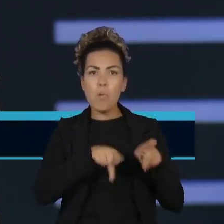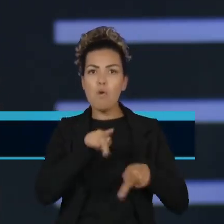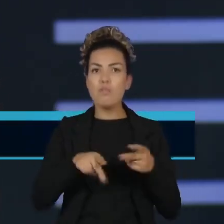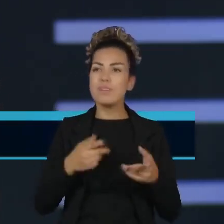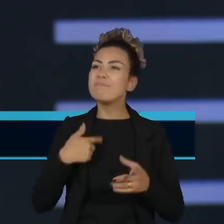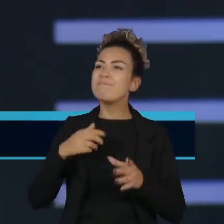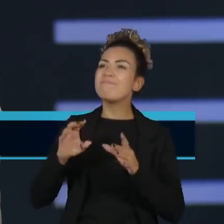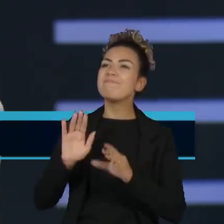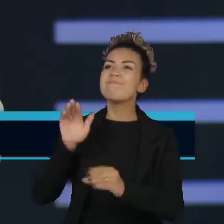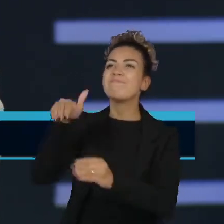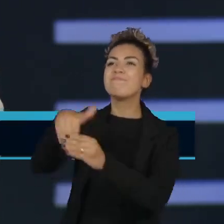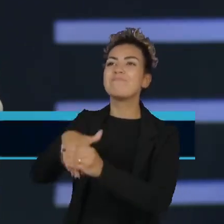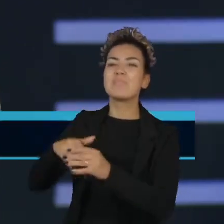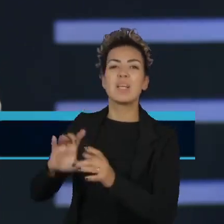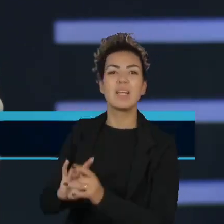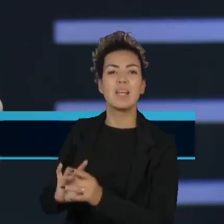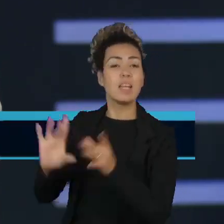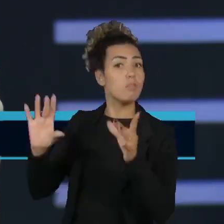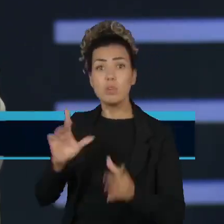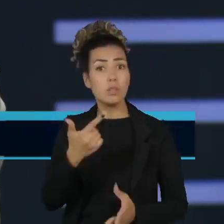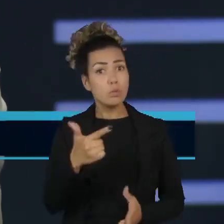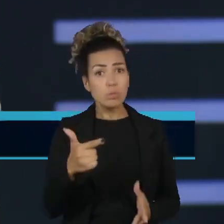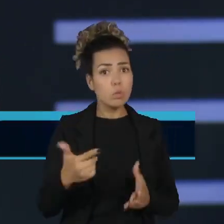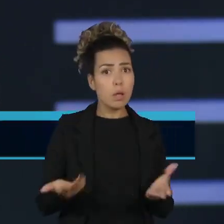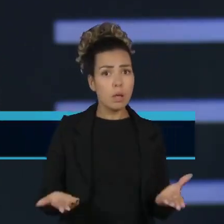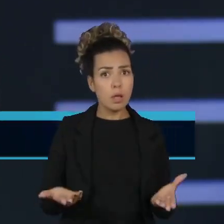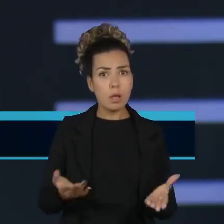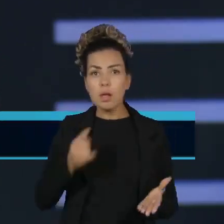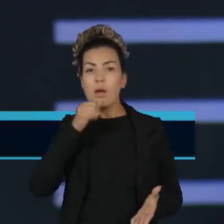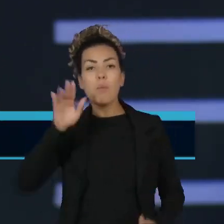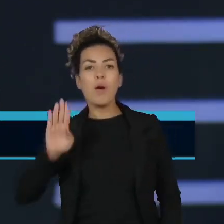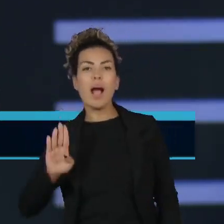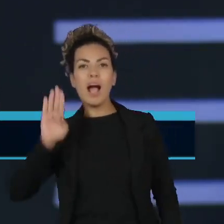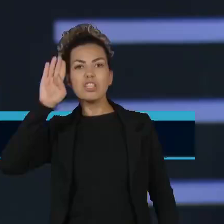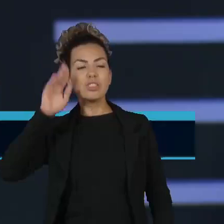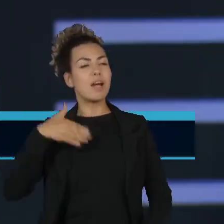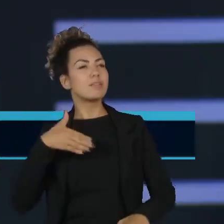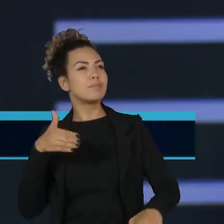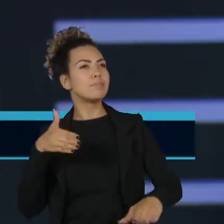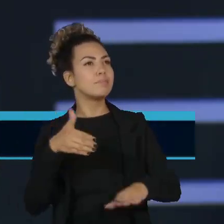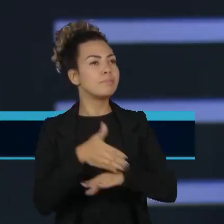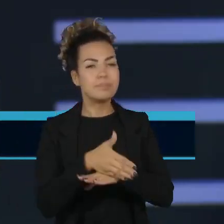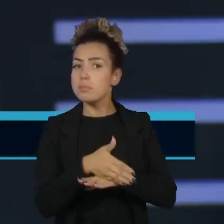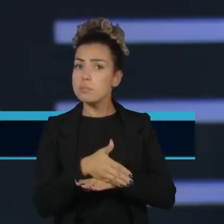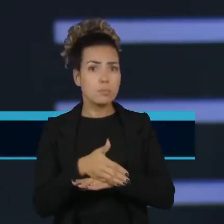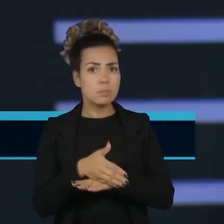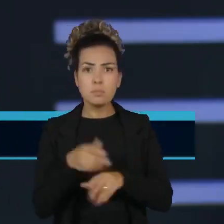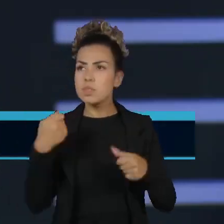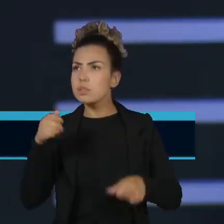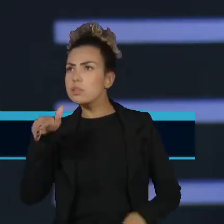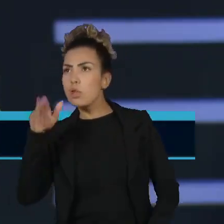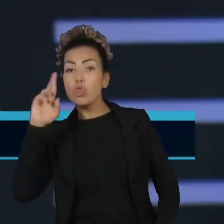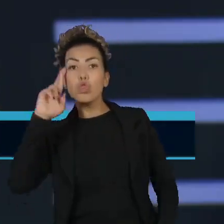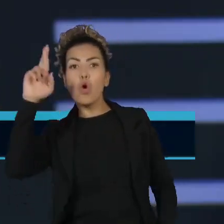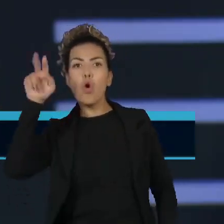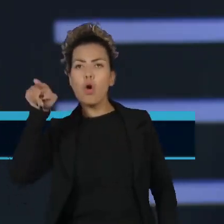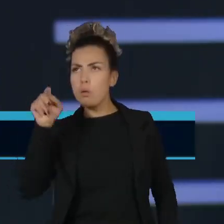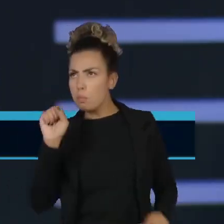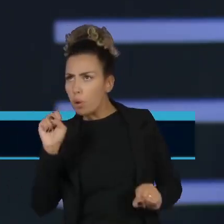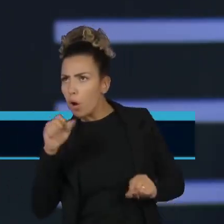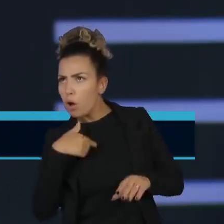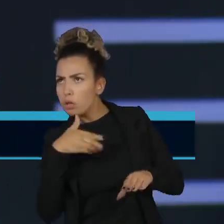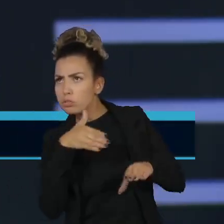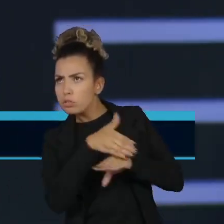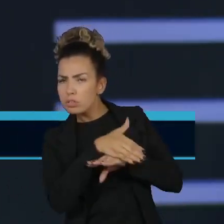não consegue entrar. O candidato para entrar precisa pedir autorização para o dono do pedaço. Quer dizer, isso que é grave. Mas, de qualquer maneira,